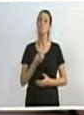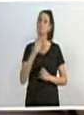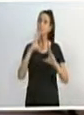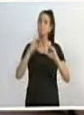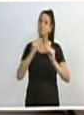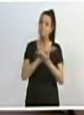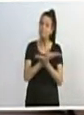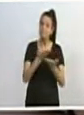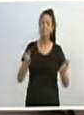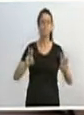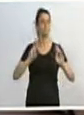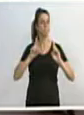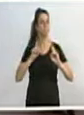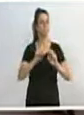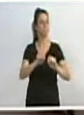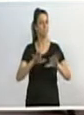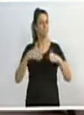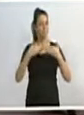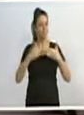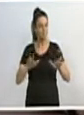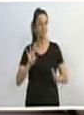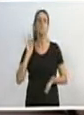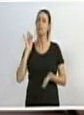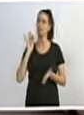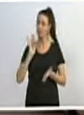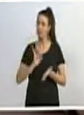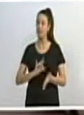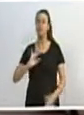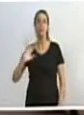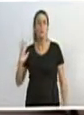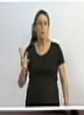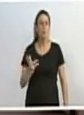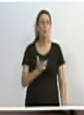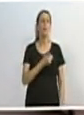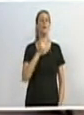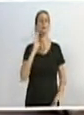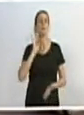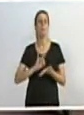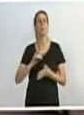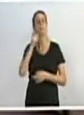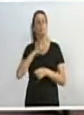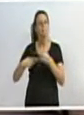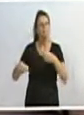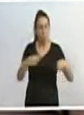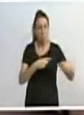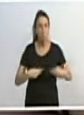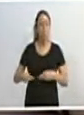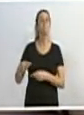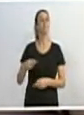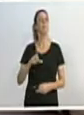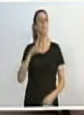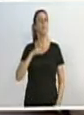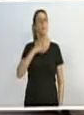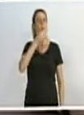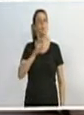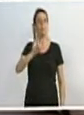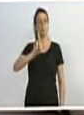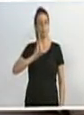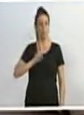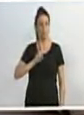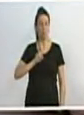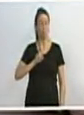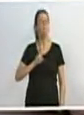que essa audiência pública seja produtiva para que nós possamos, de fato, debater e colhermos bons resultados. Mas quero,